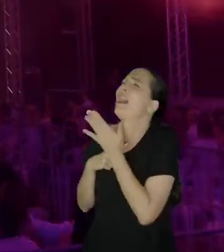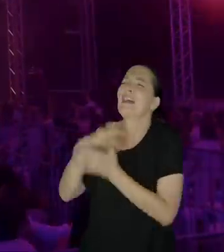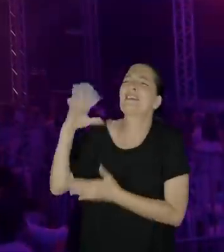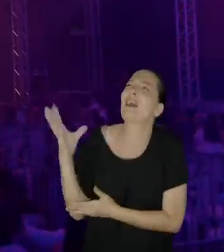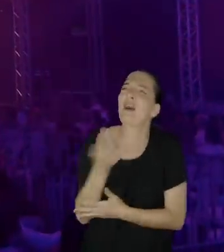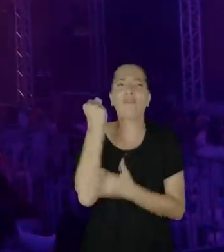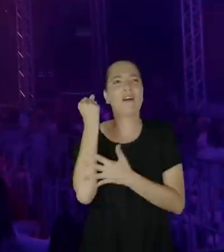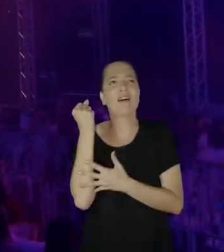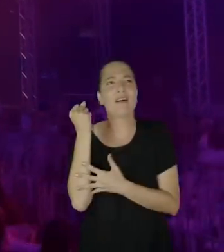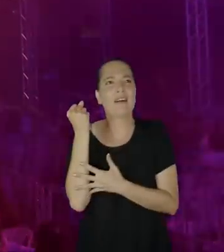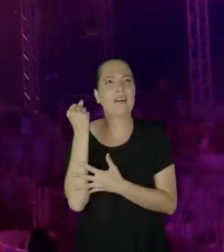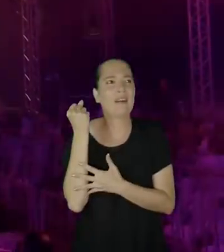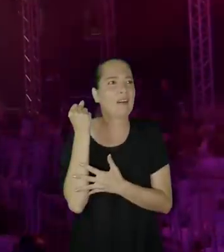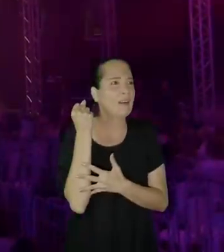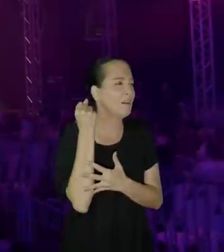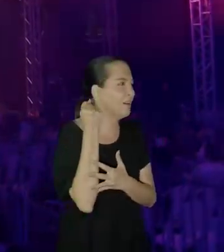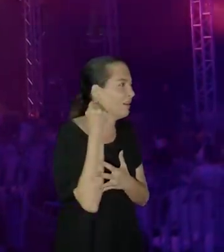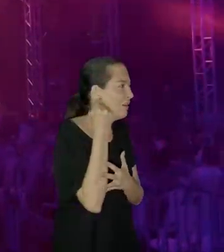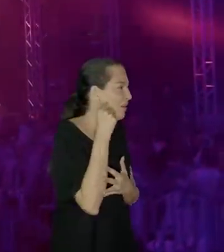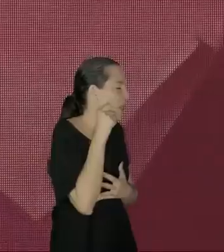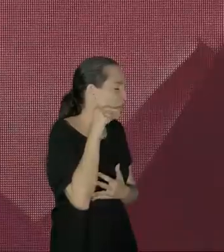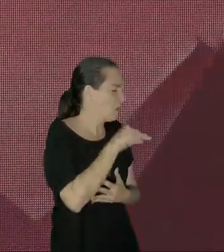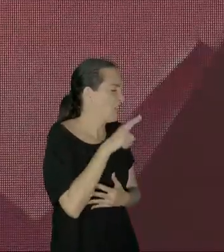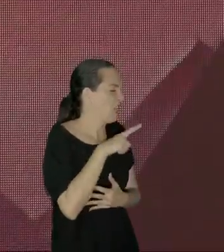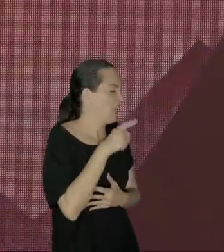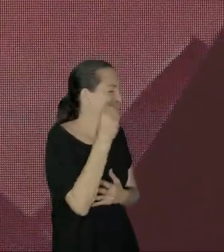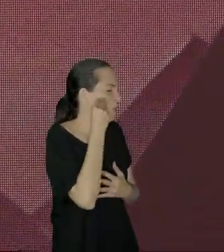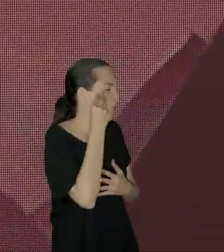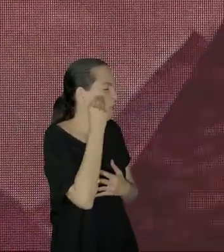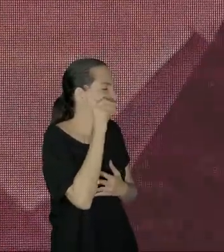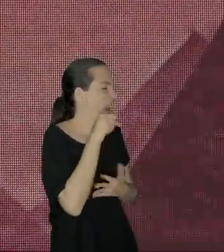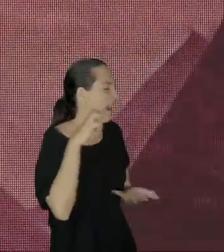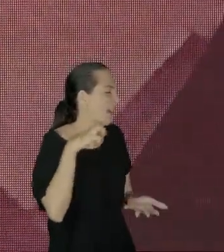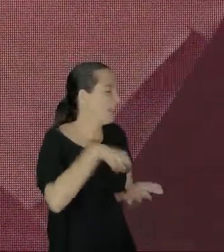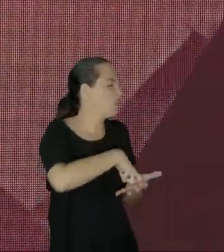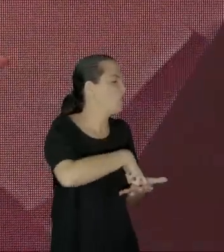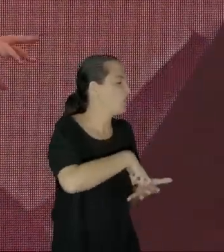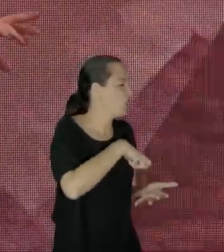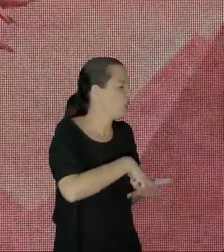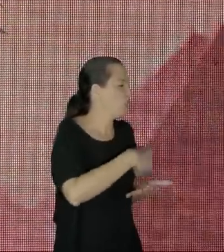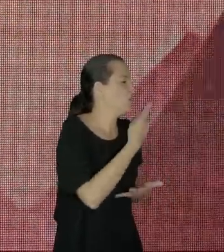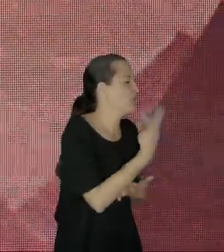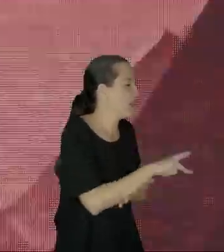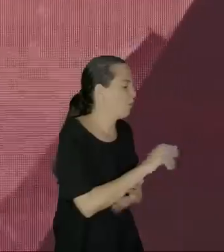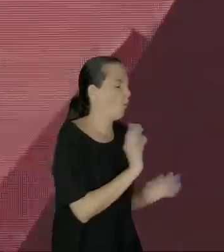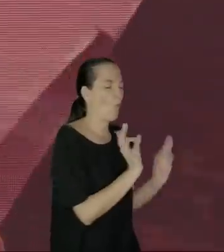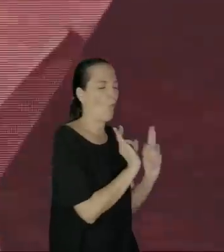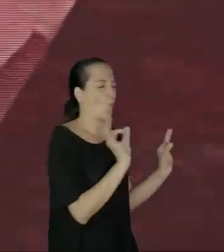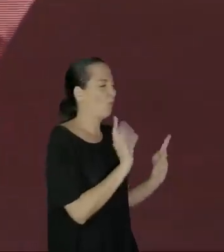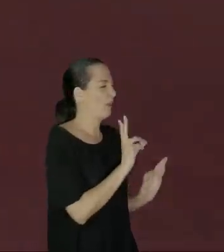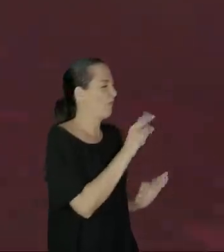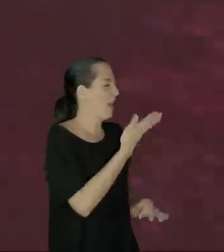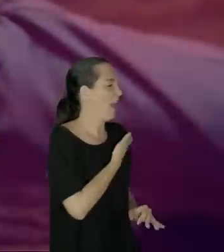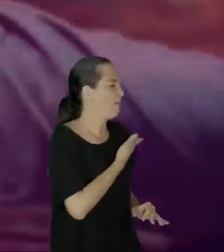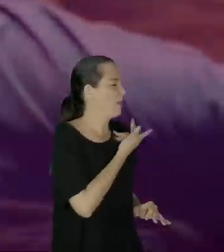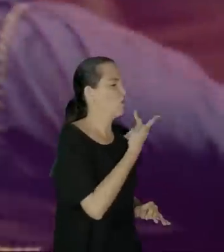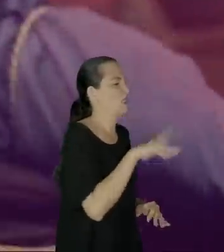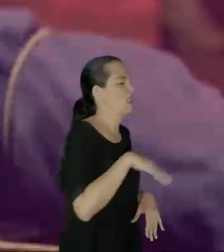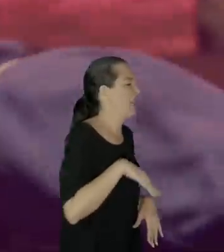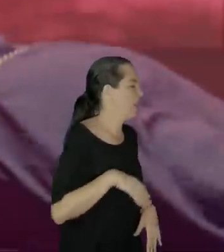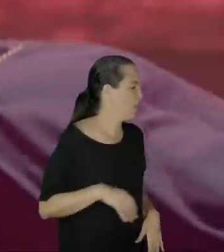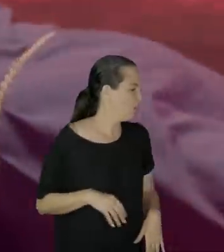Da culpa, recebereis o justo castigo. A morte! Ninguém poderá ser seu amigo. A